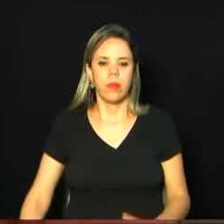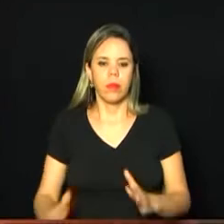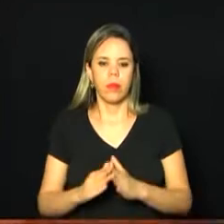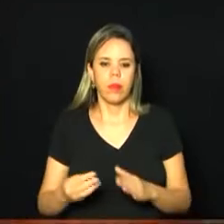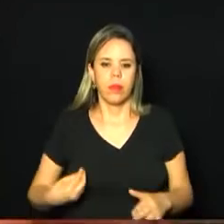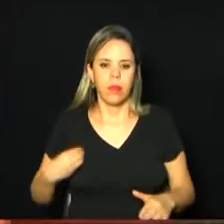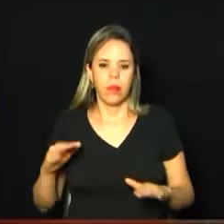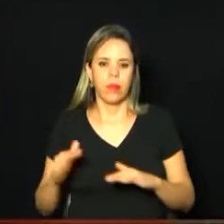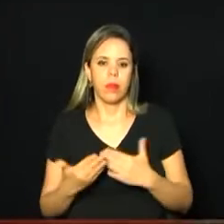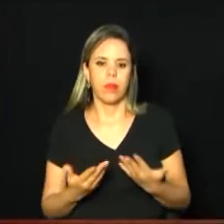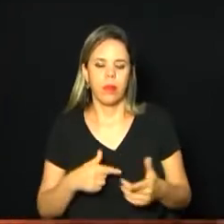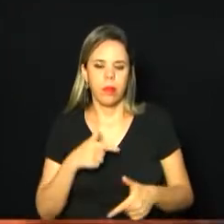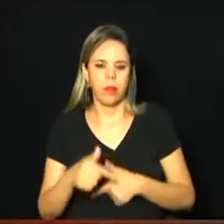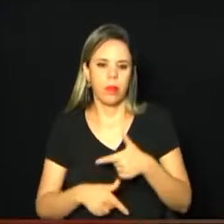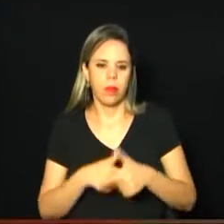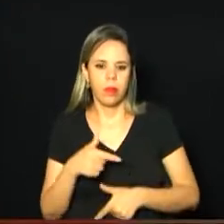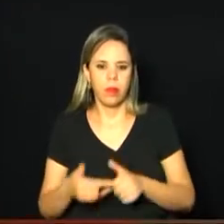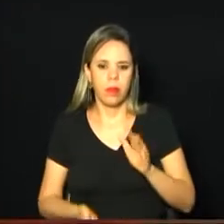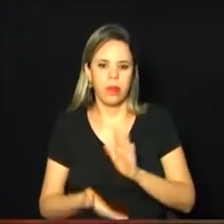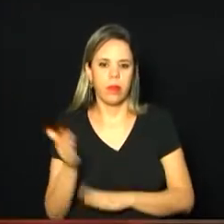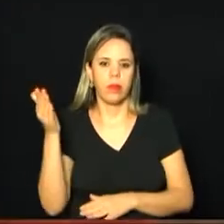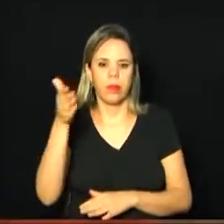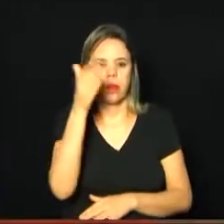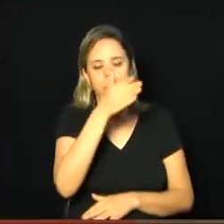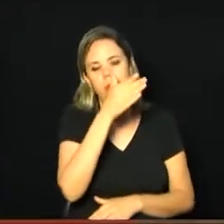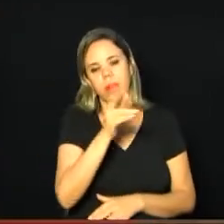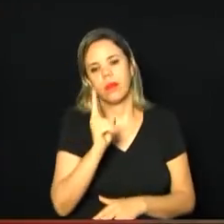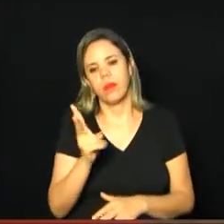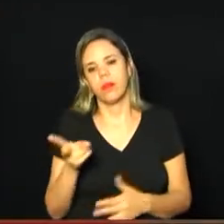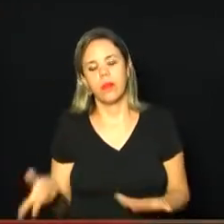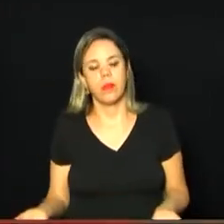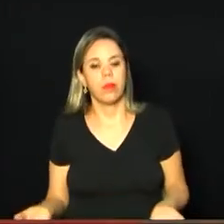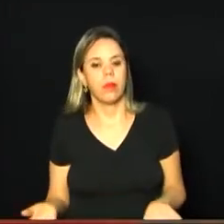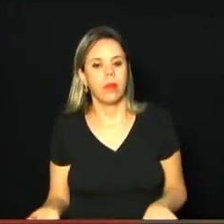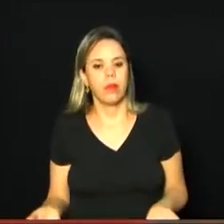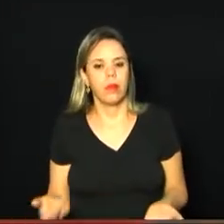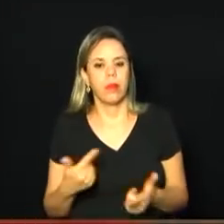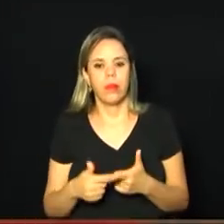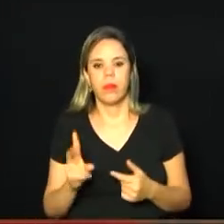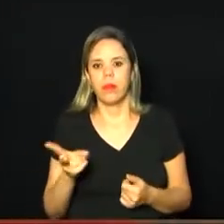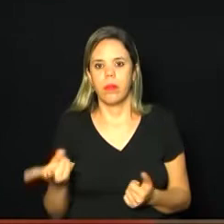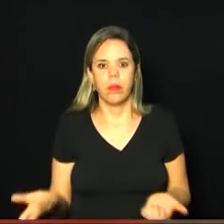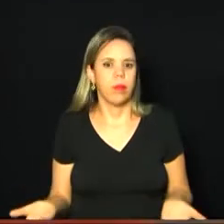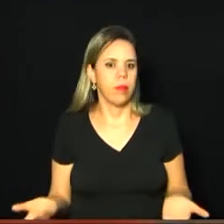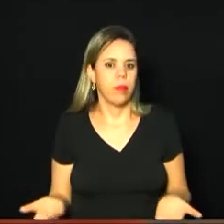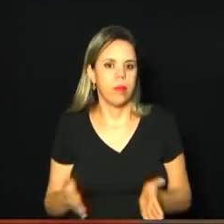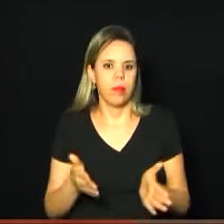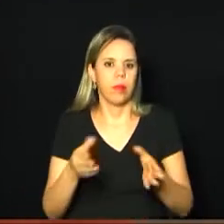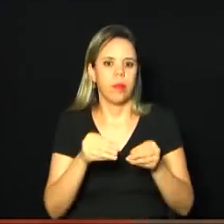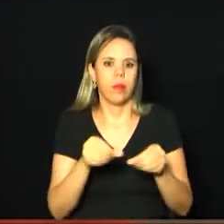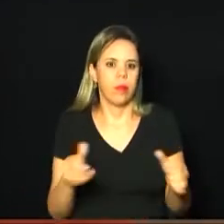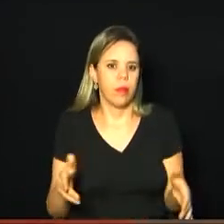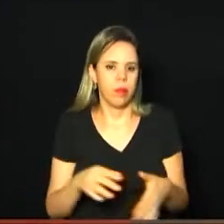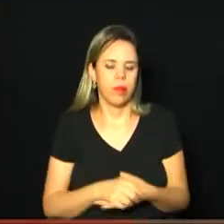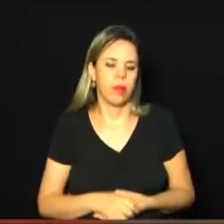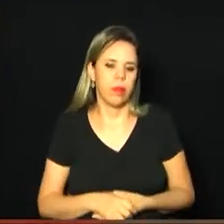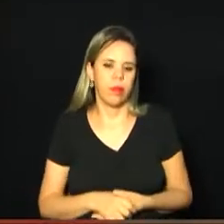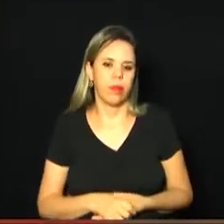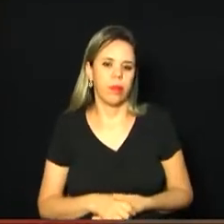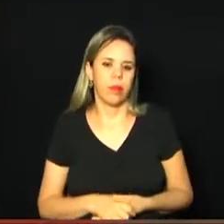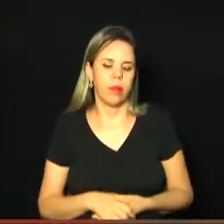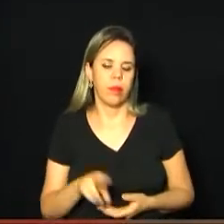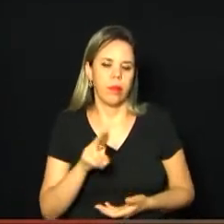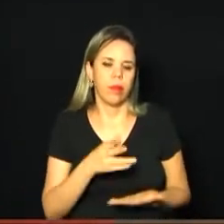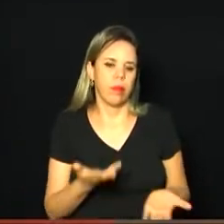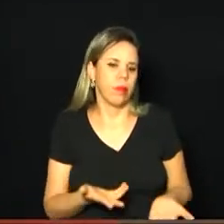aqui no bairro trabalhamos na saímos constantemente e e os problemas continuam porque uma estrada de terra que